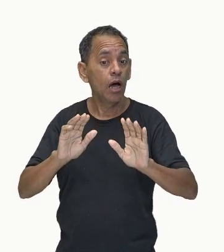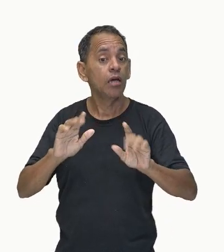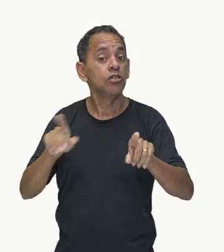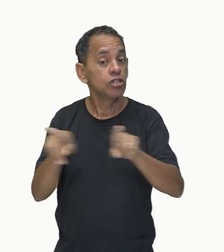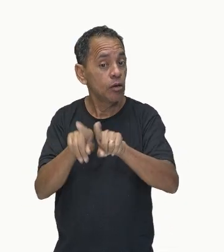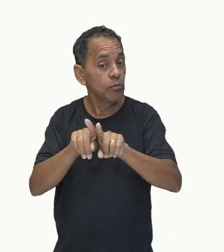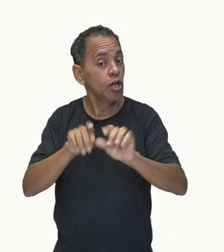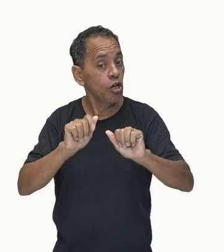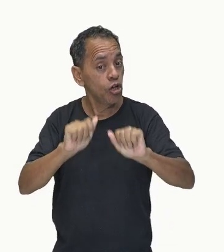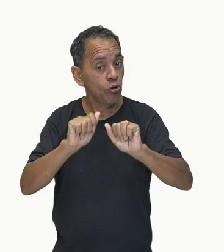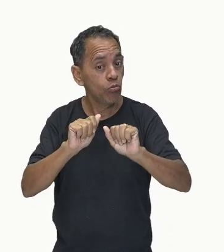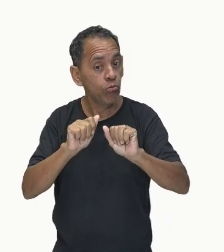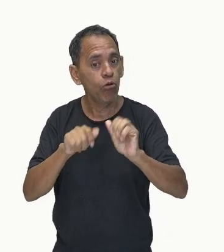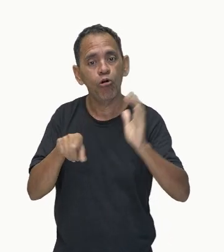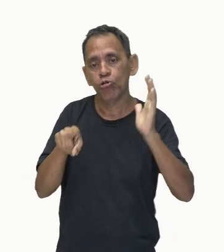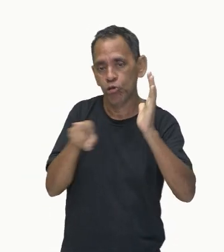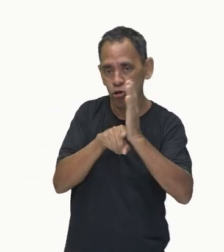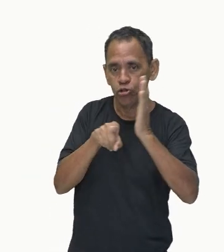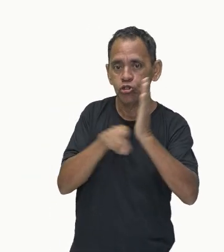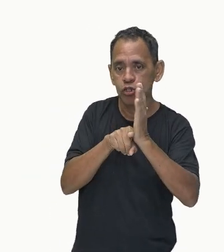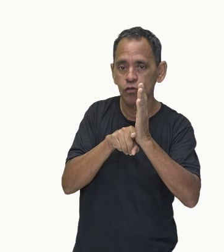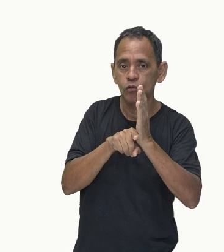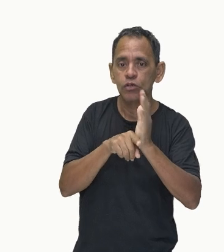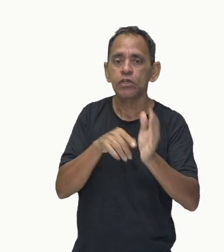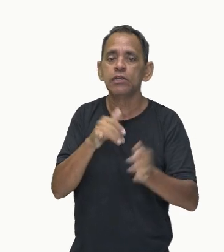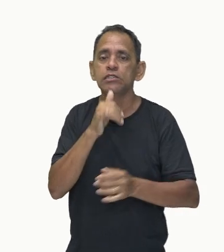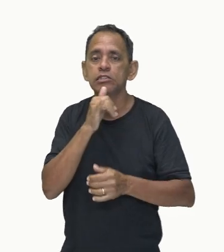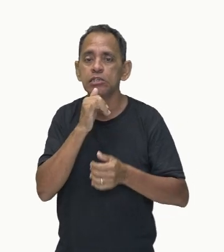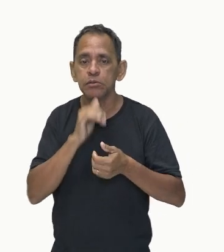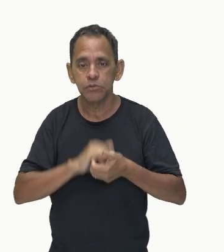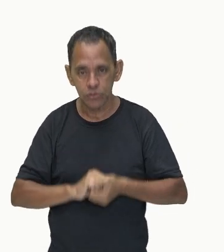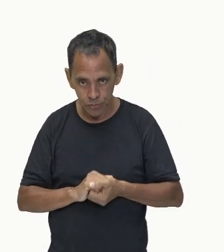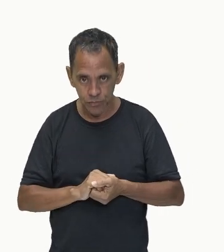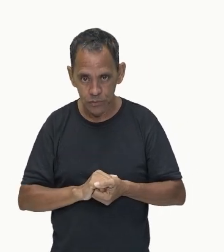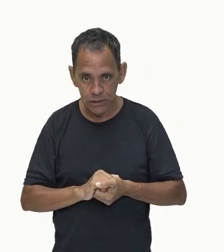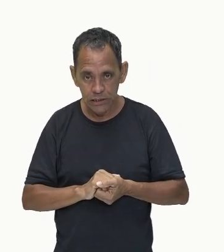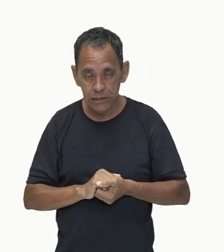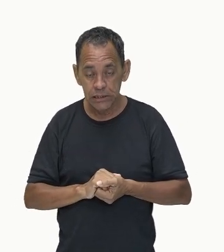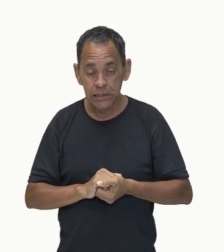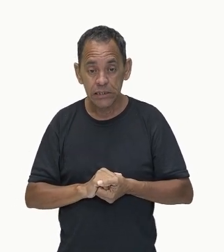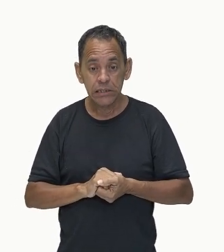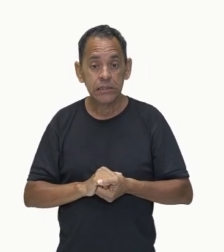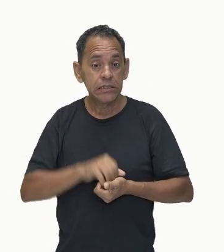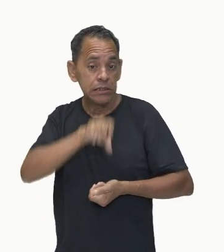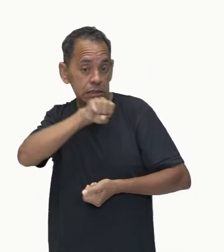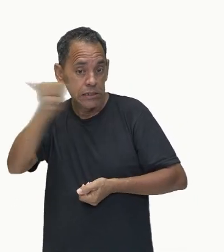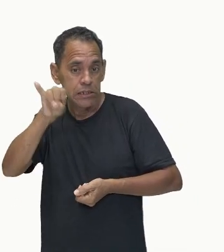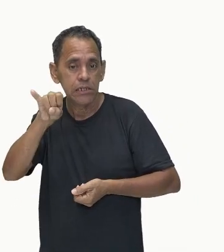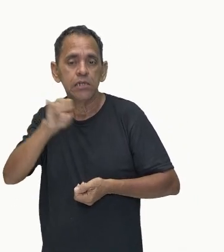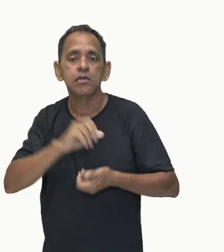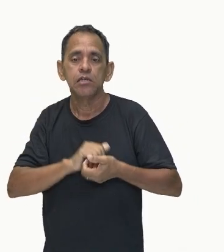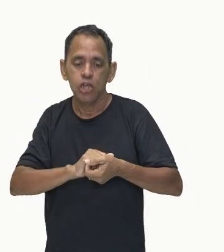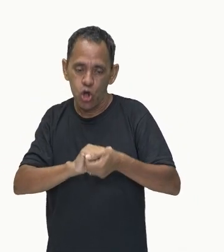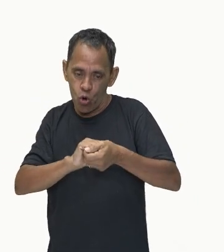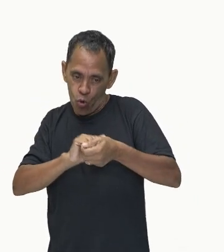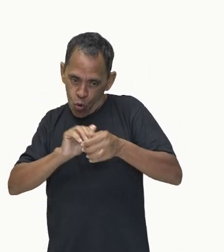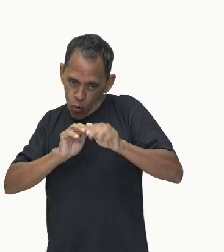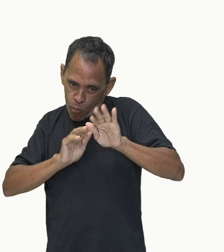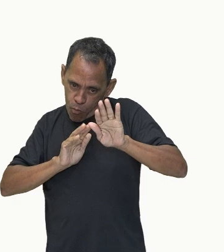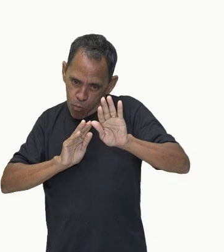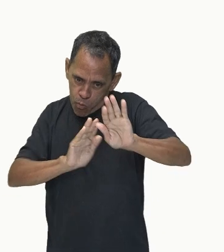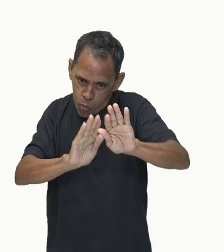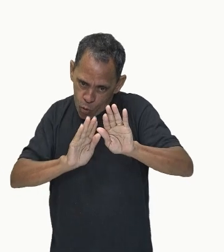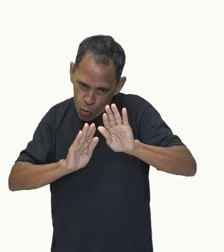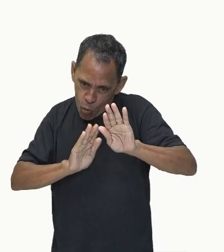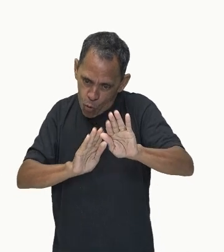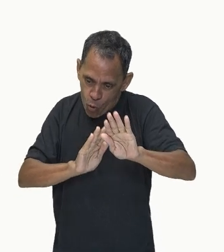grandeza escalar. E quando é então que o trabalho é negativo? É quando a força se opõe ao deslocamento. Como, por